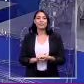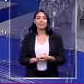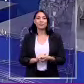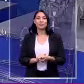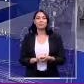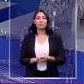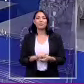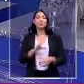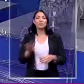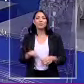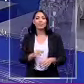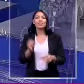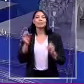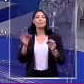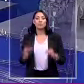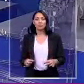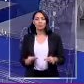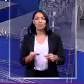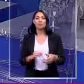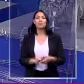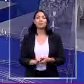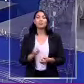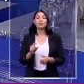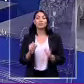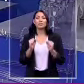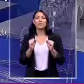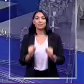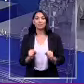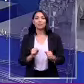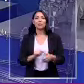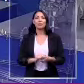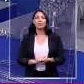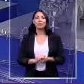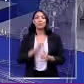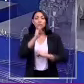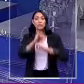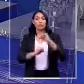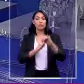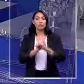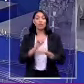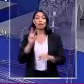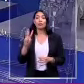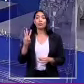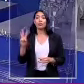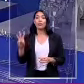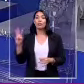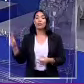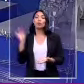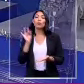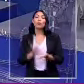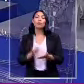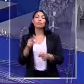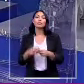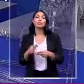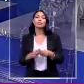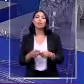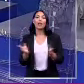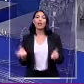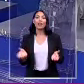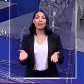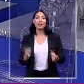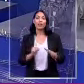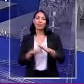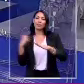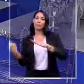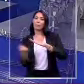está validado, confirmado, e você pode conferir cada detalhe dos sorteios direto no site oficial da Caixa. A partir de agora, você